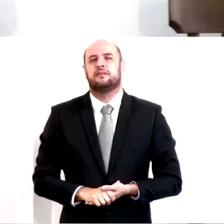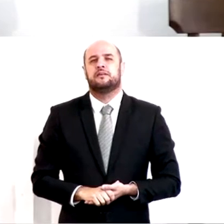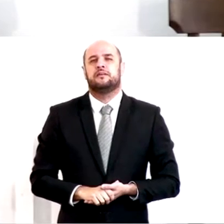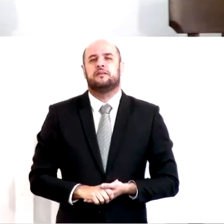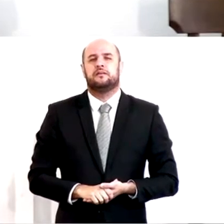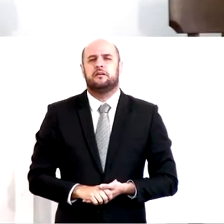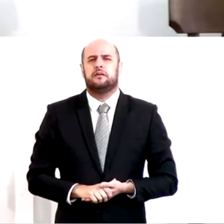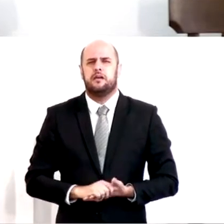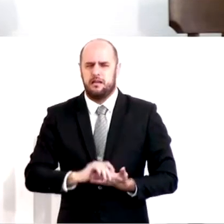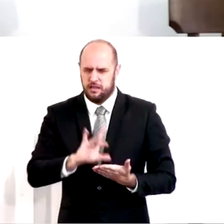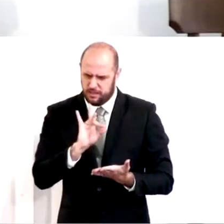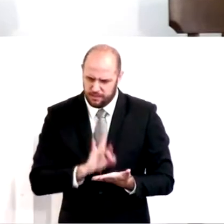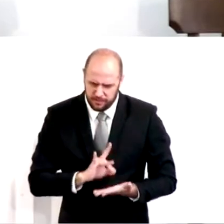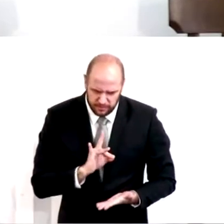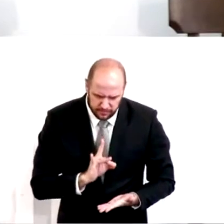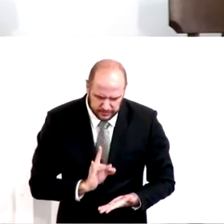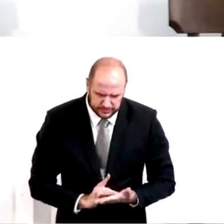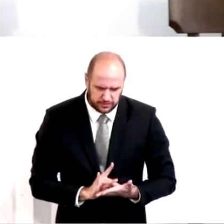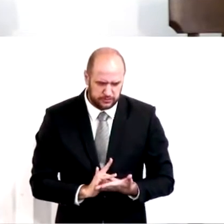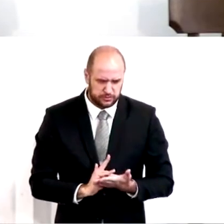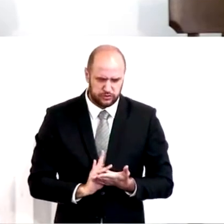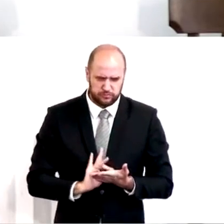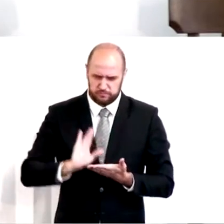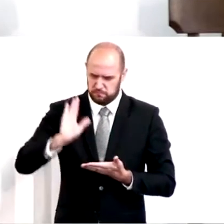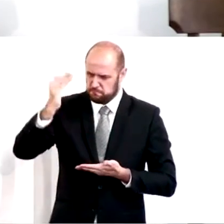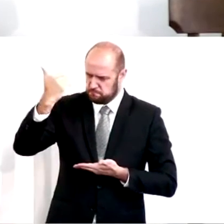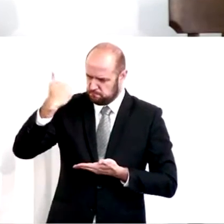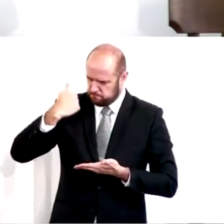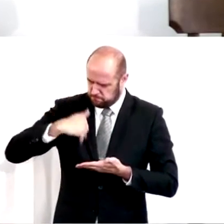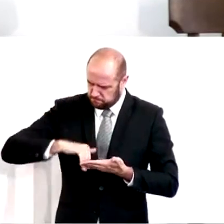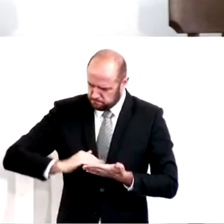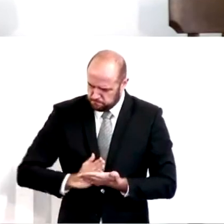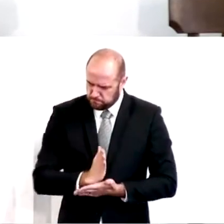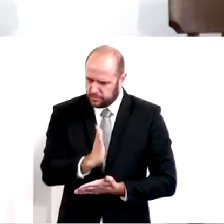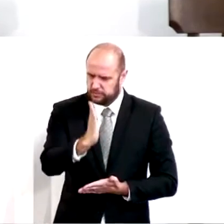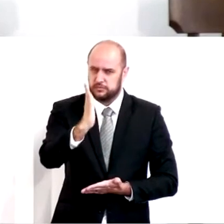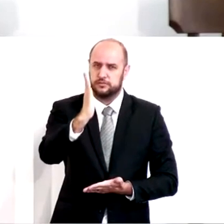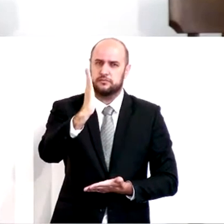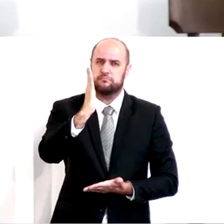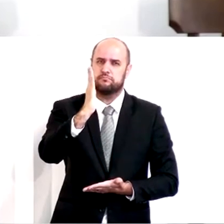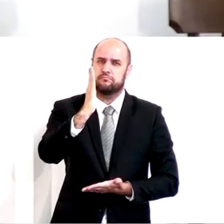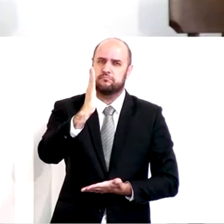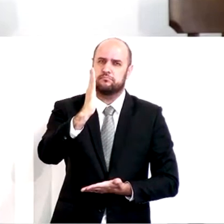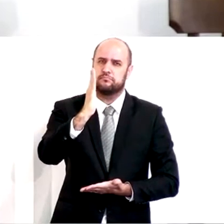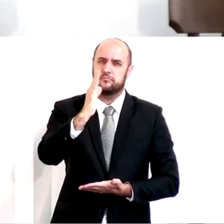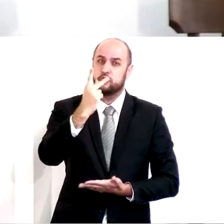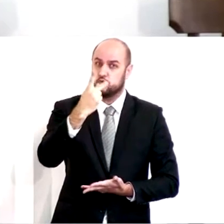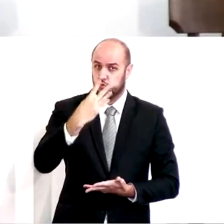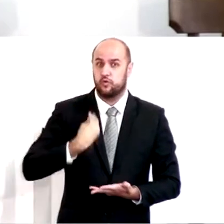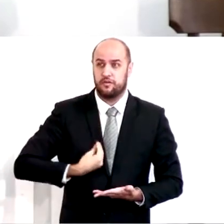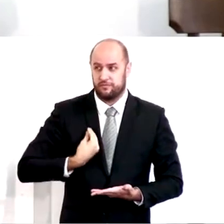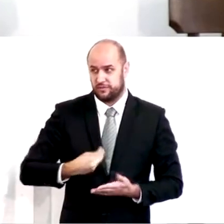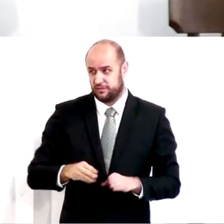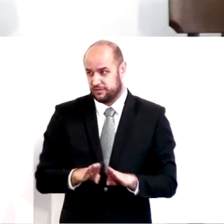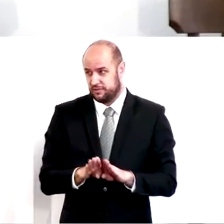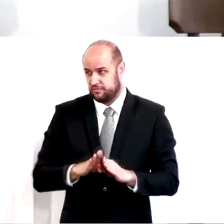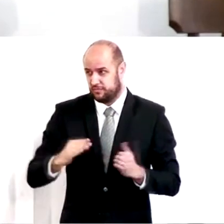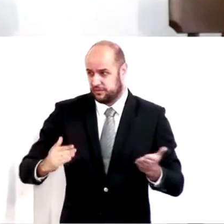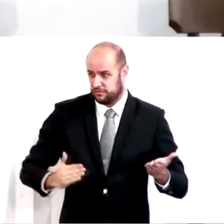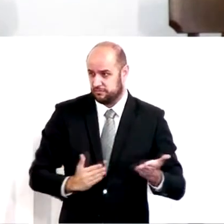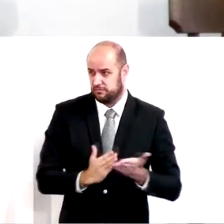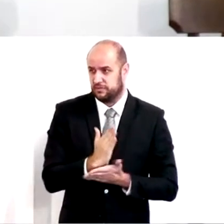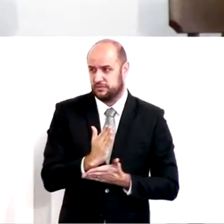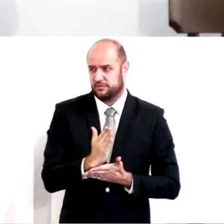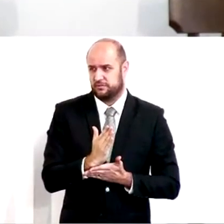a verdade que passa por nós, que passa por você, que é